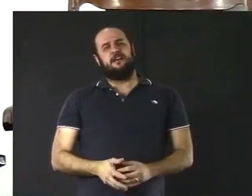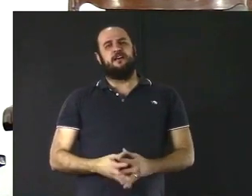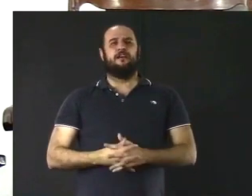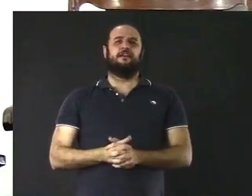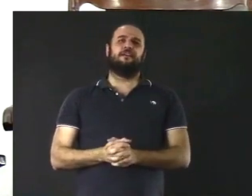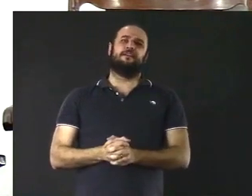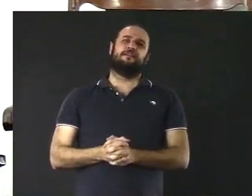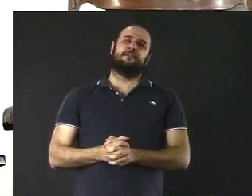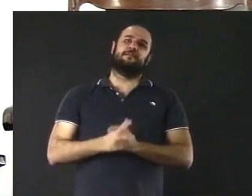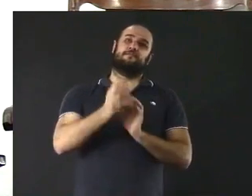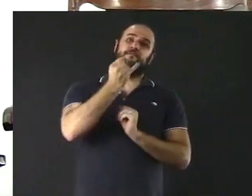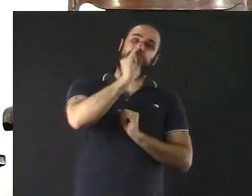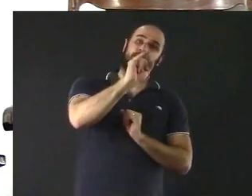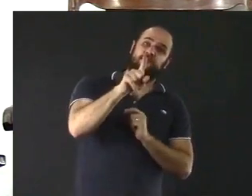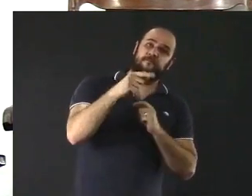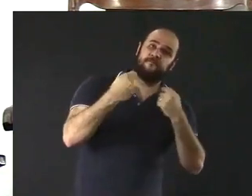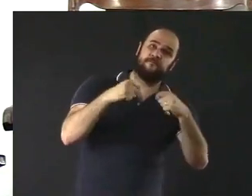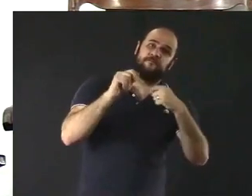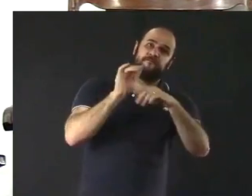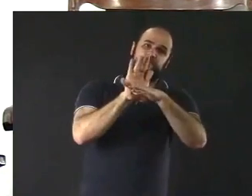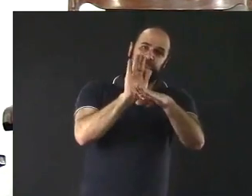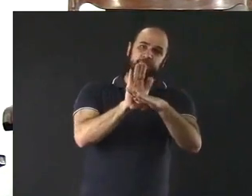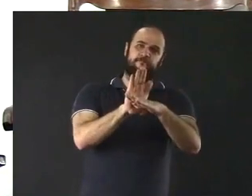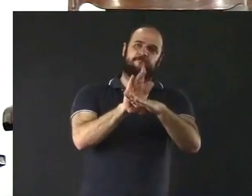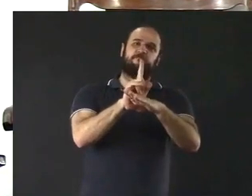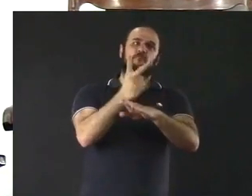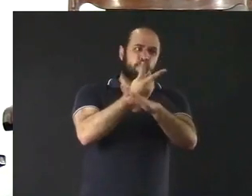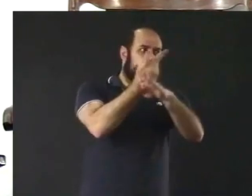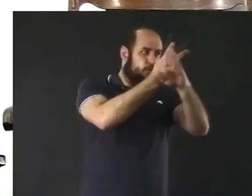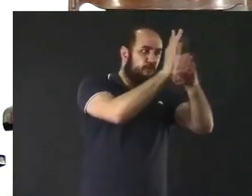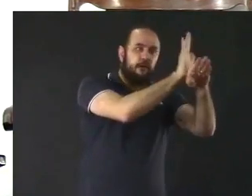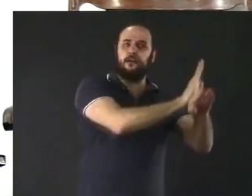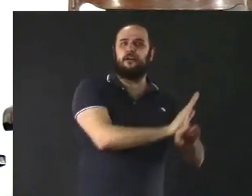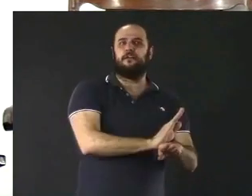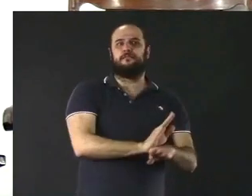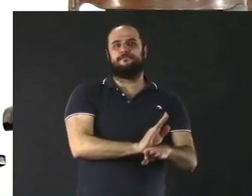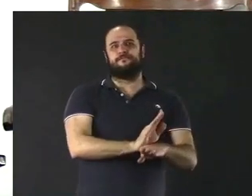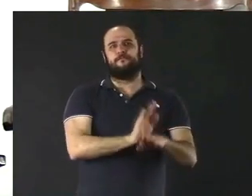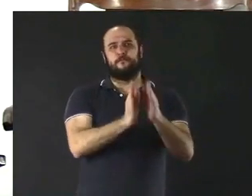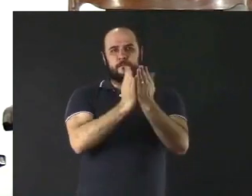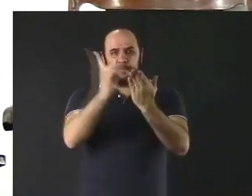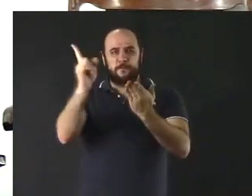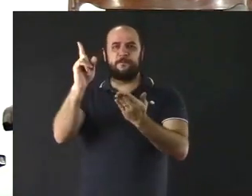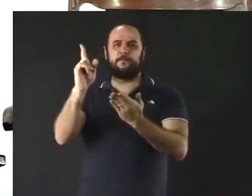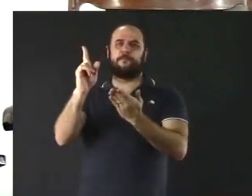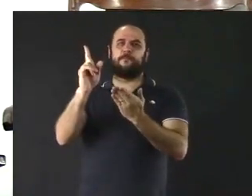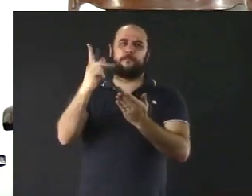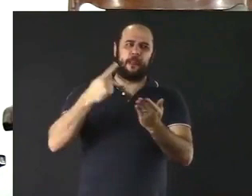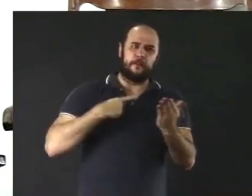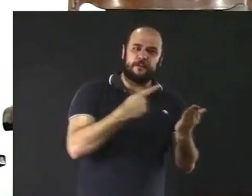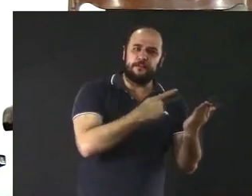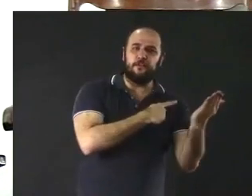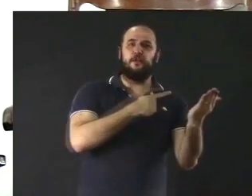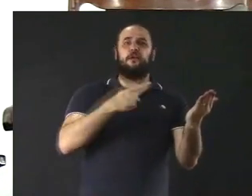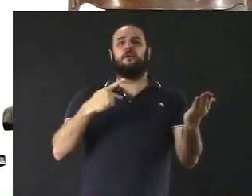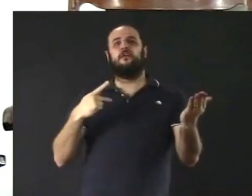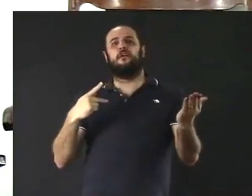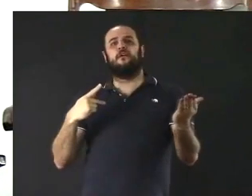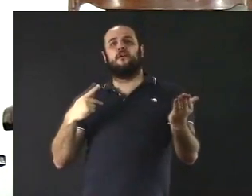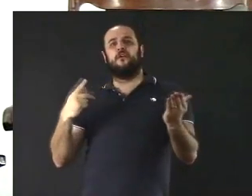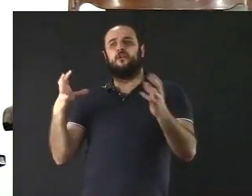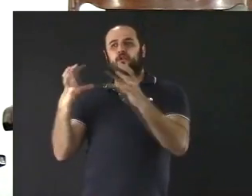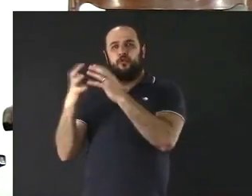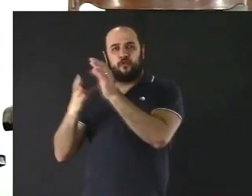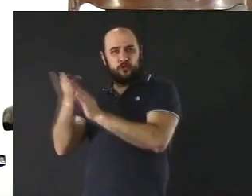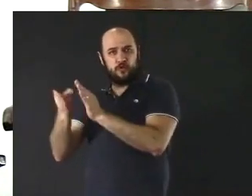Se você precisa de ajuda, busca ajuda. A Escritura, os pastores, os